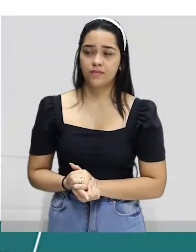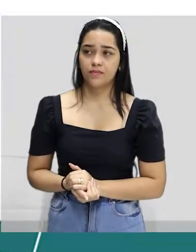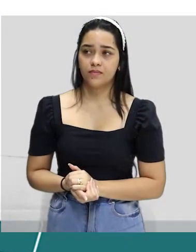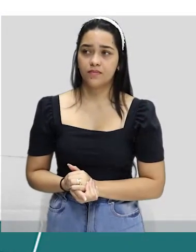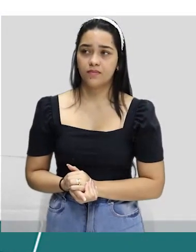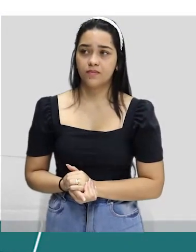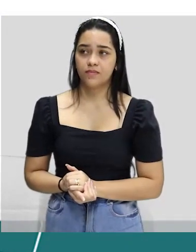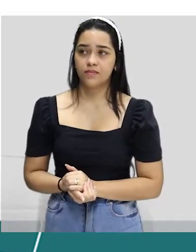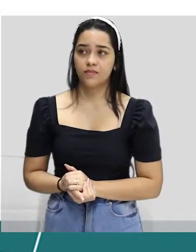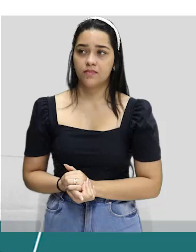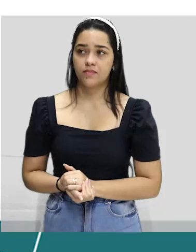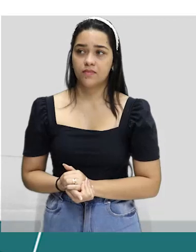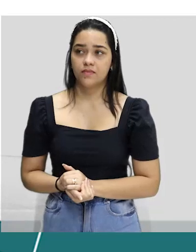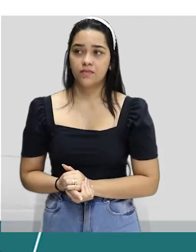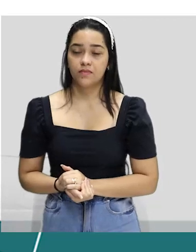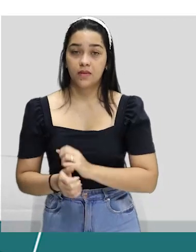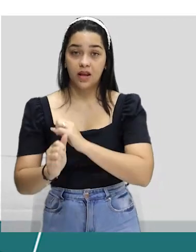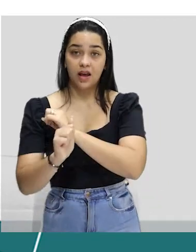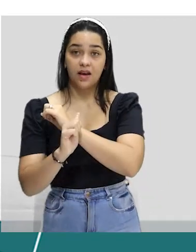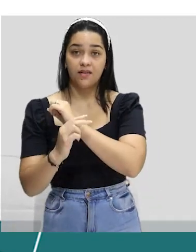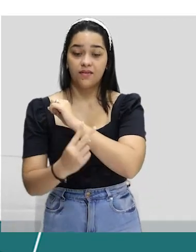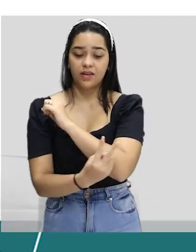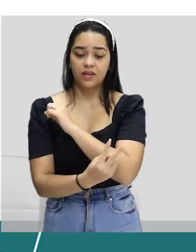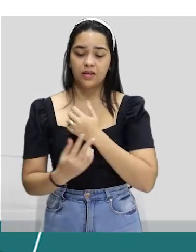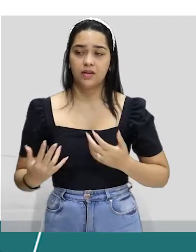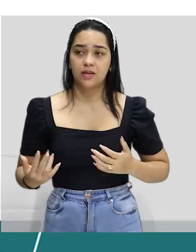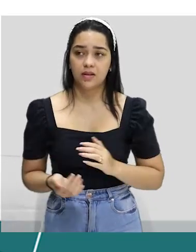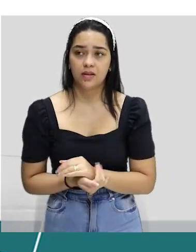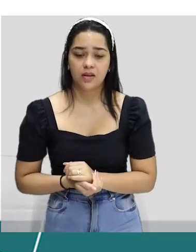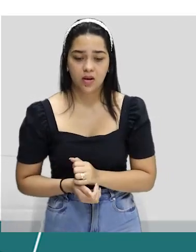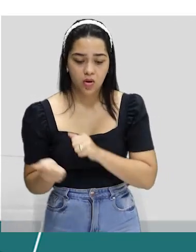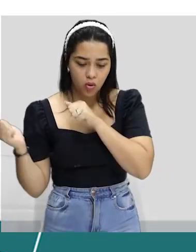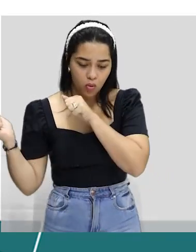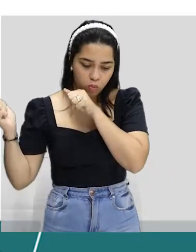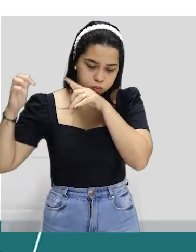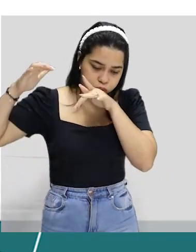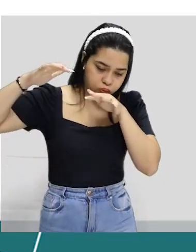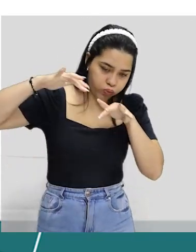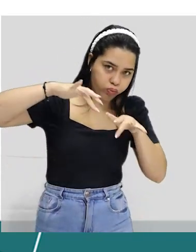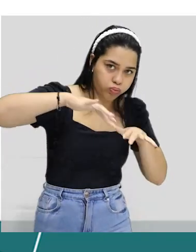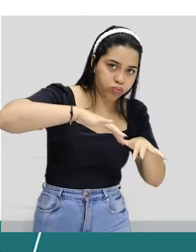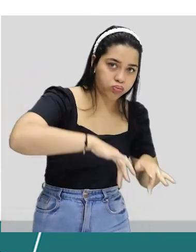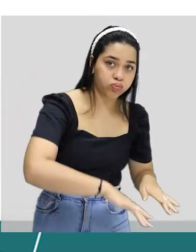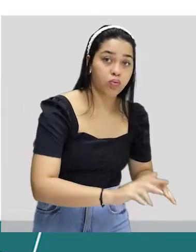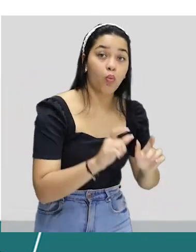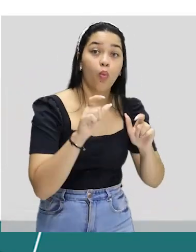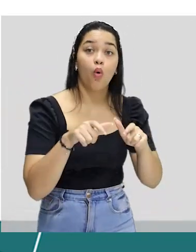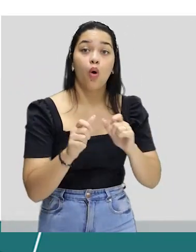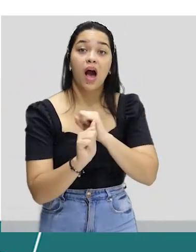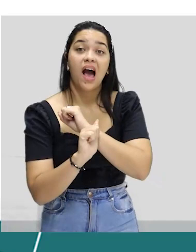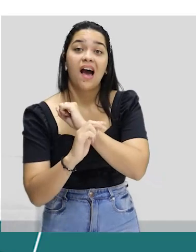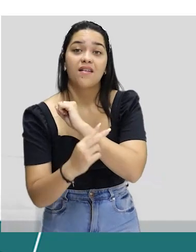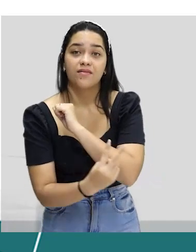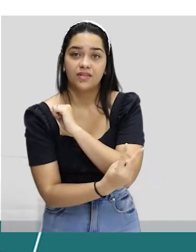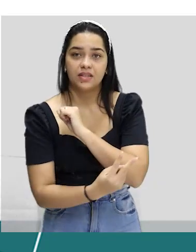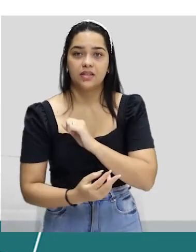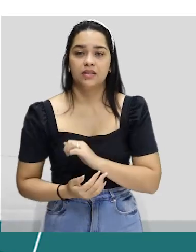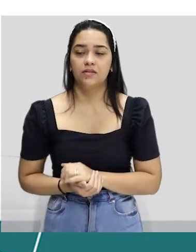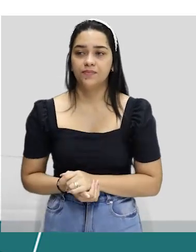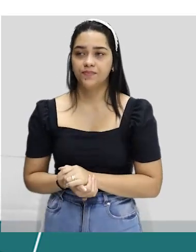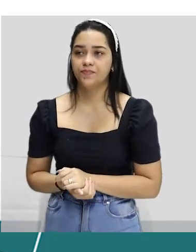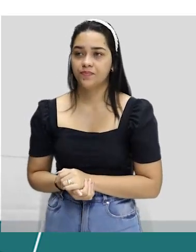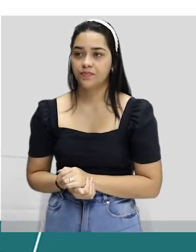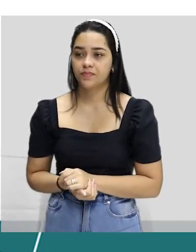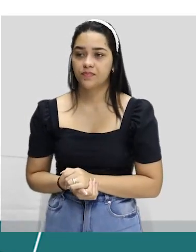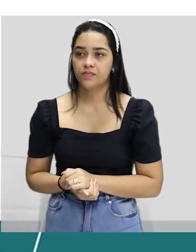É aqui, gente, ó. Pela avenida, ó. A enxurrada descia. Descia por onde? Pela